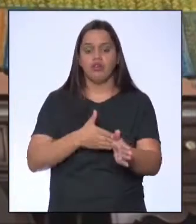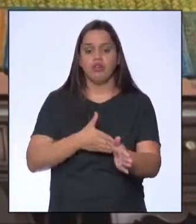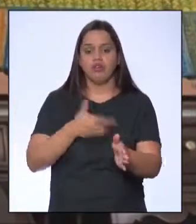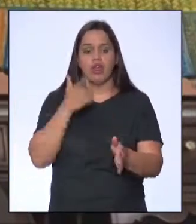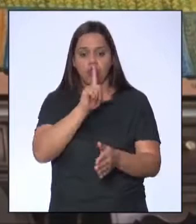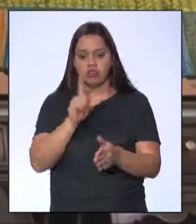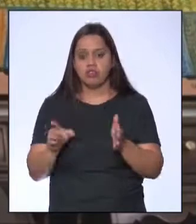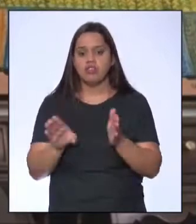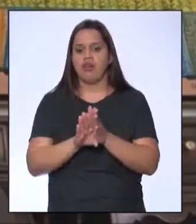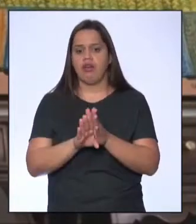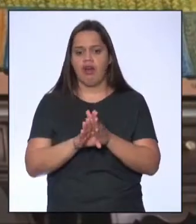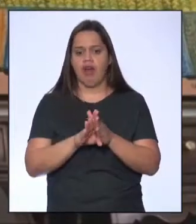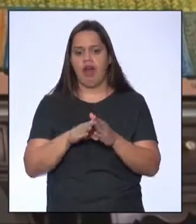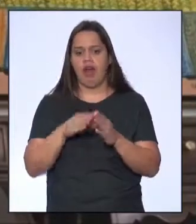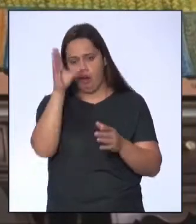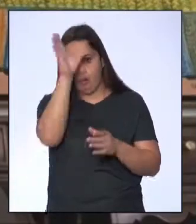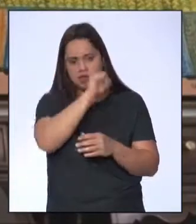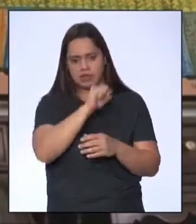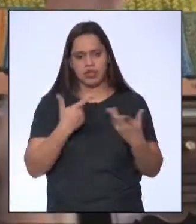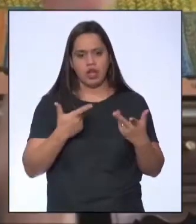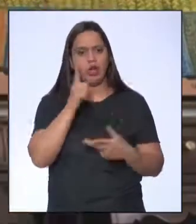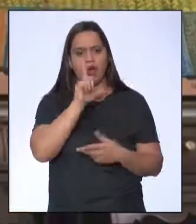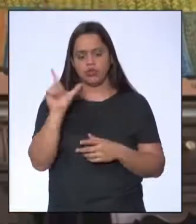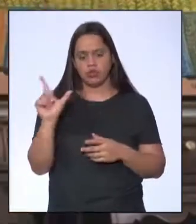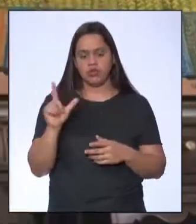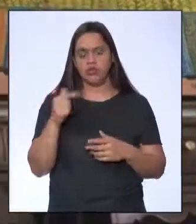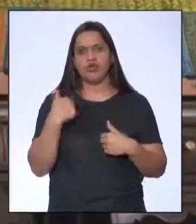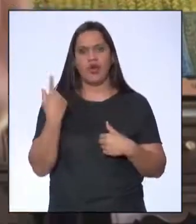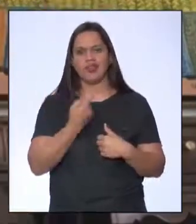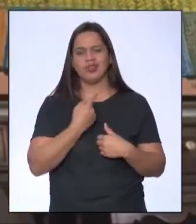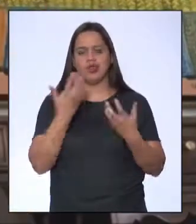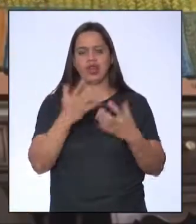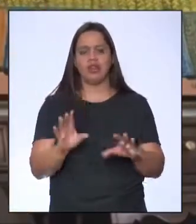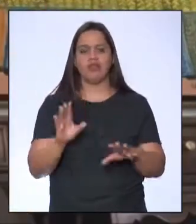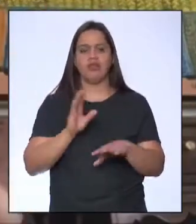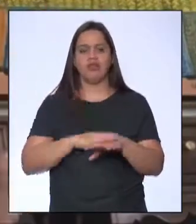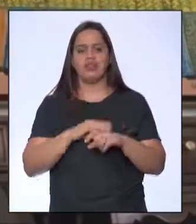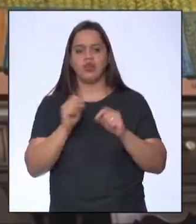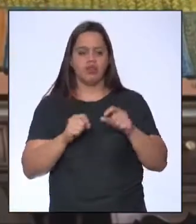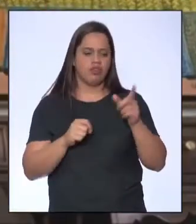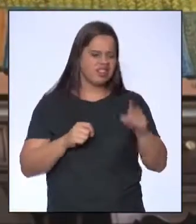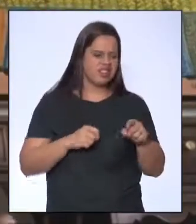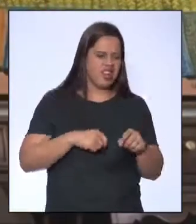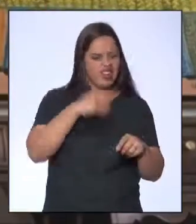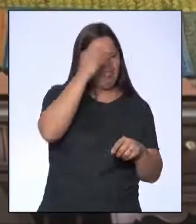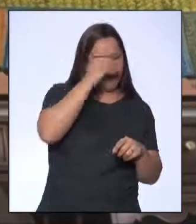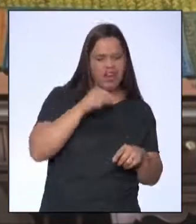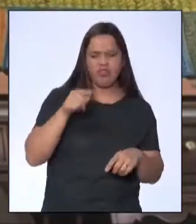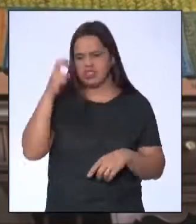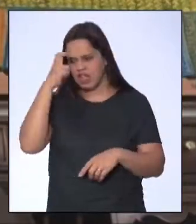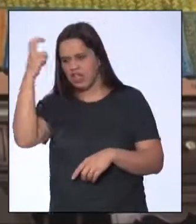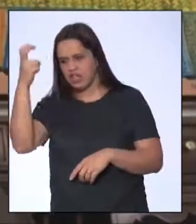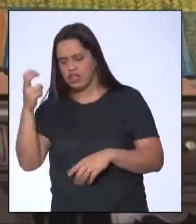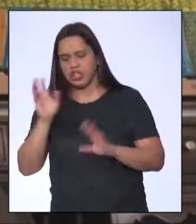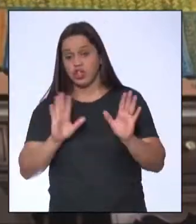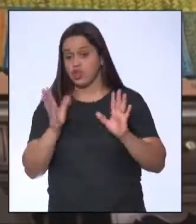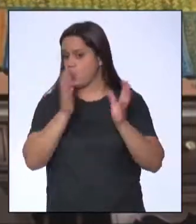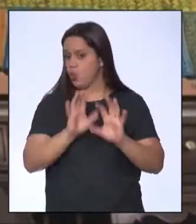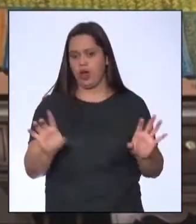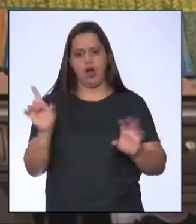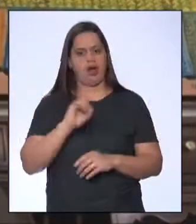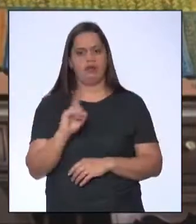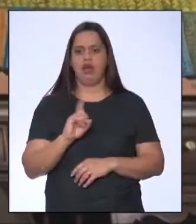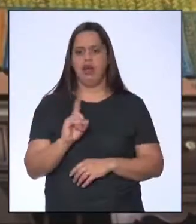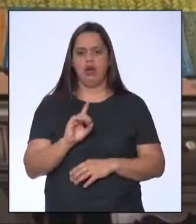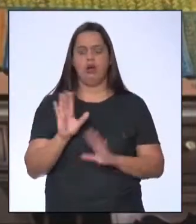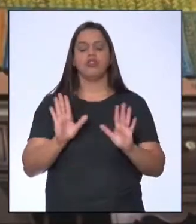fazer esse rótulo de que você é atrasado, você é inteligente, entendeu? Isso não pode, em hipótese alguma. A